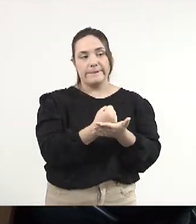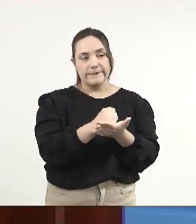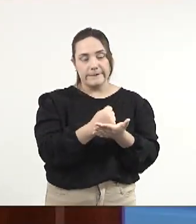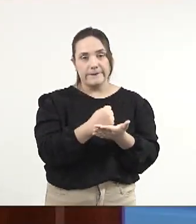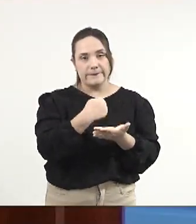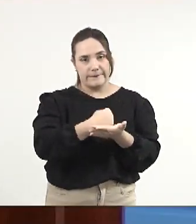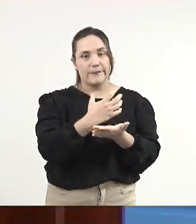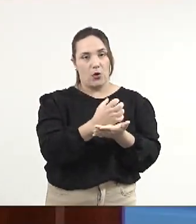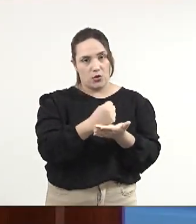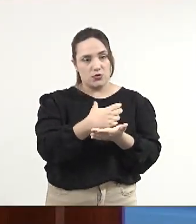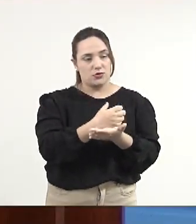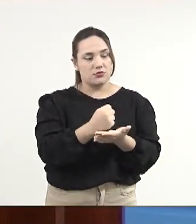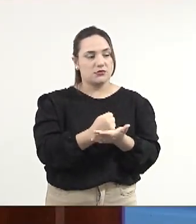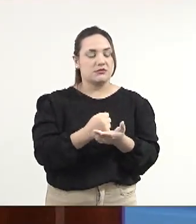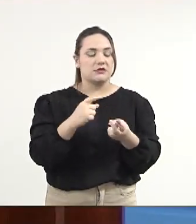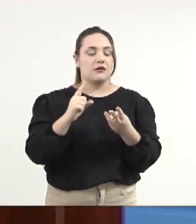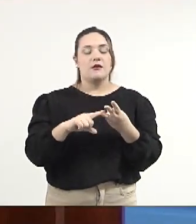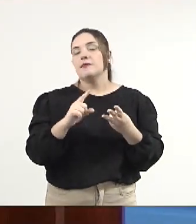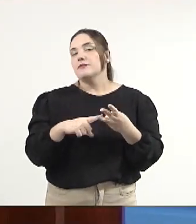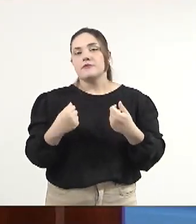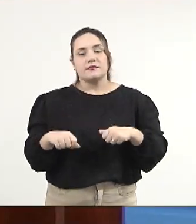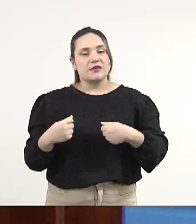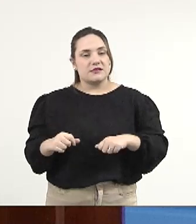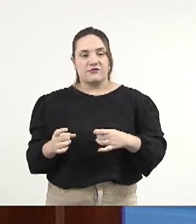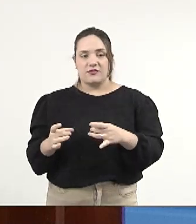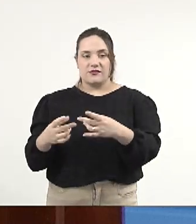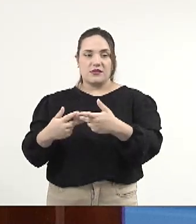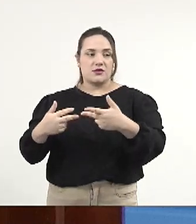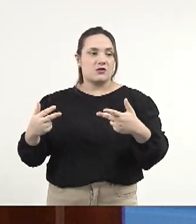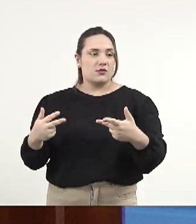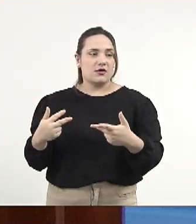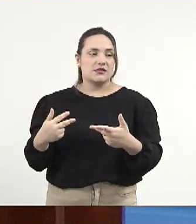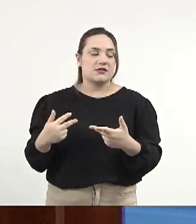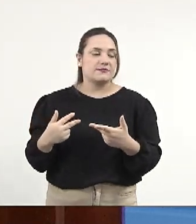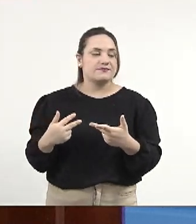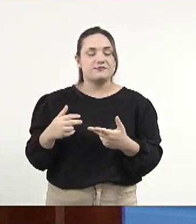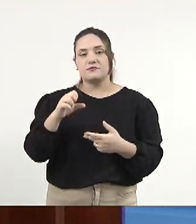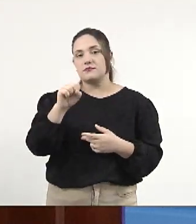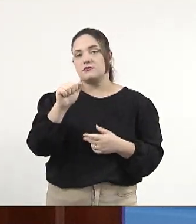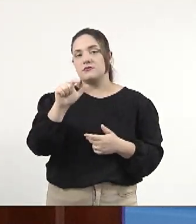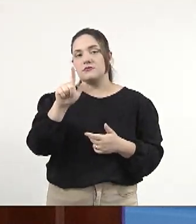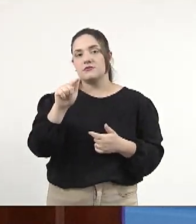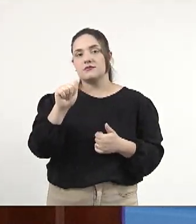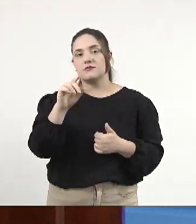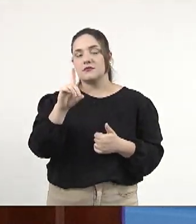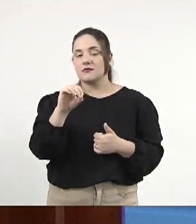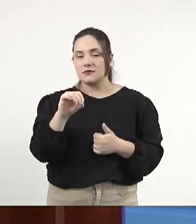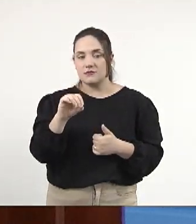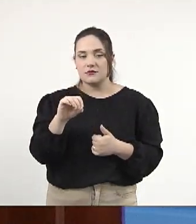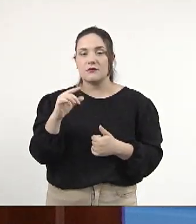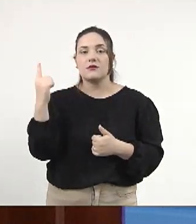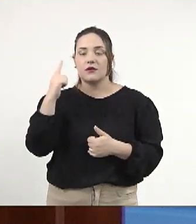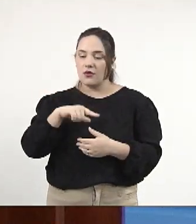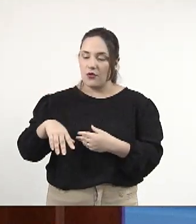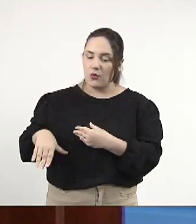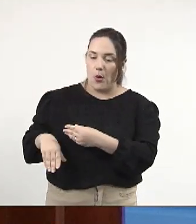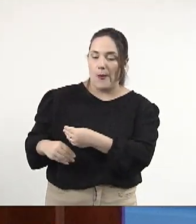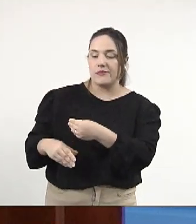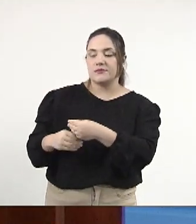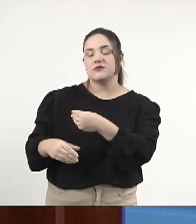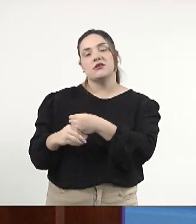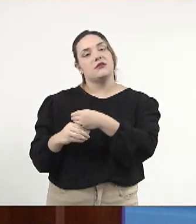Aí tem que vender o que elas podem fazer de salgadinhos para poder complementar